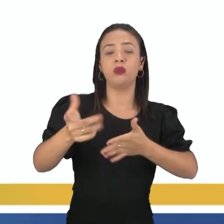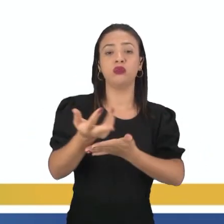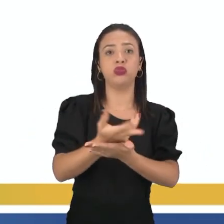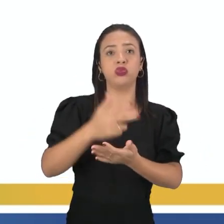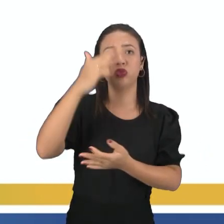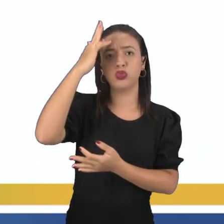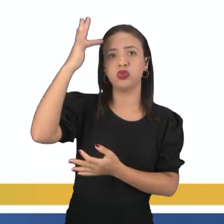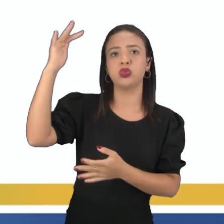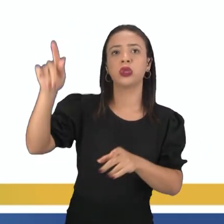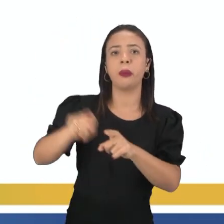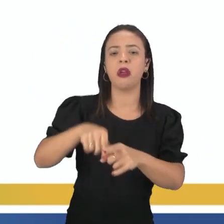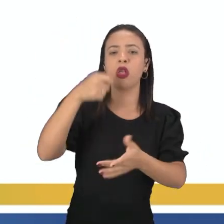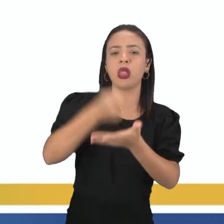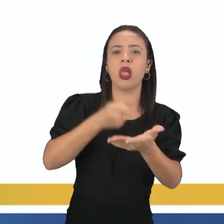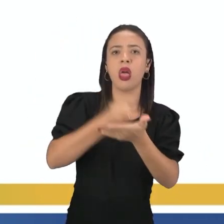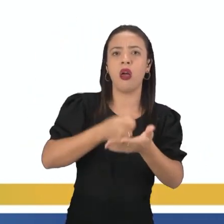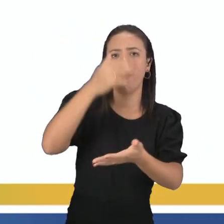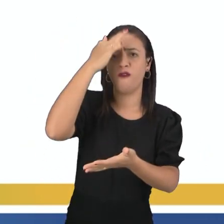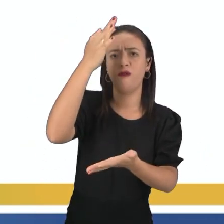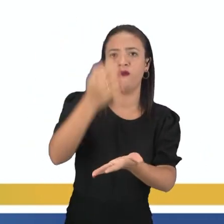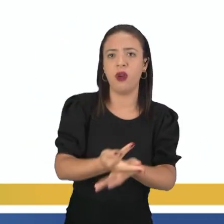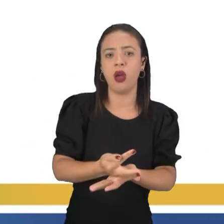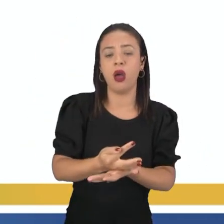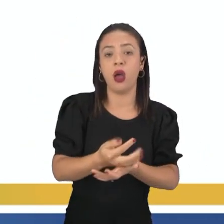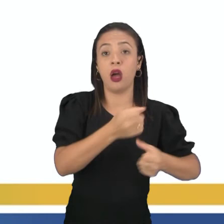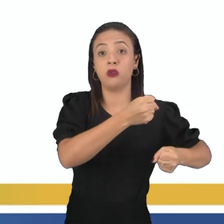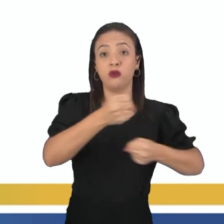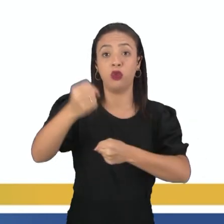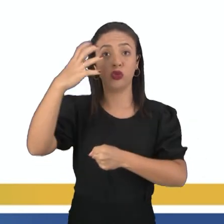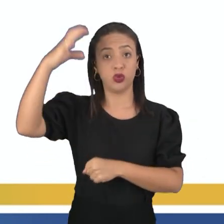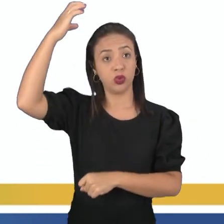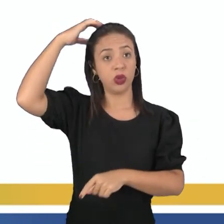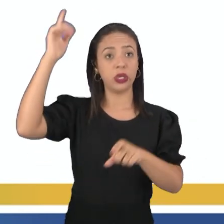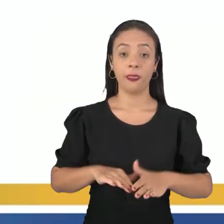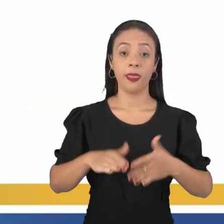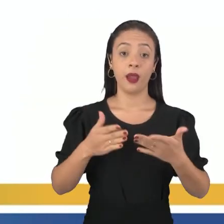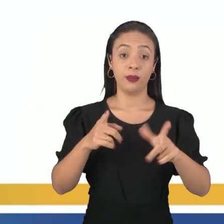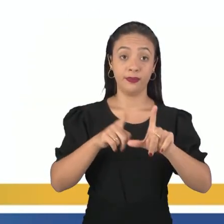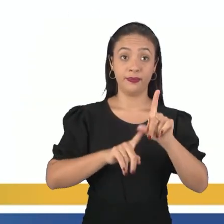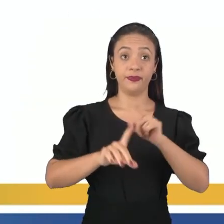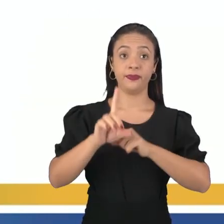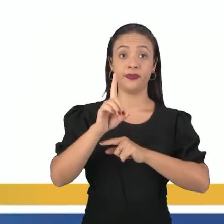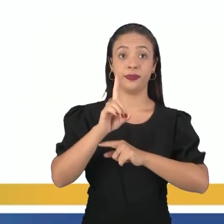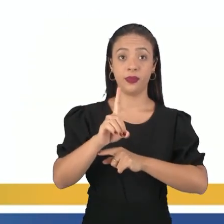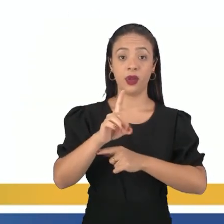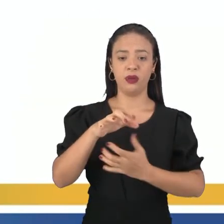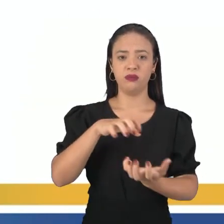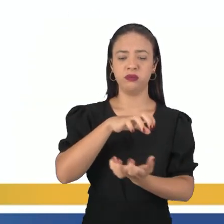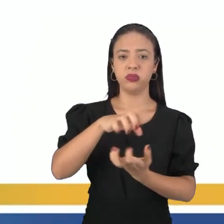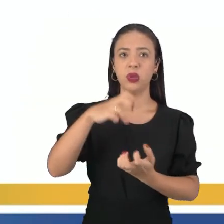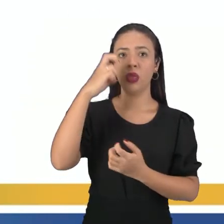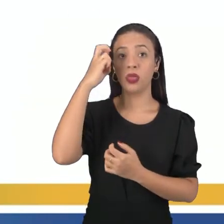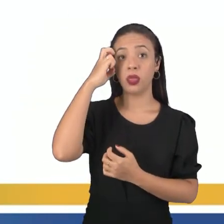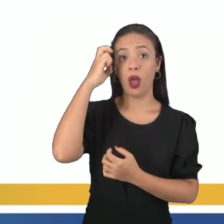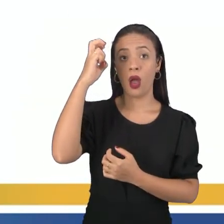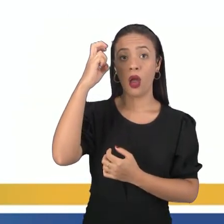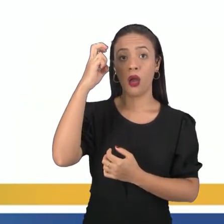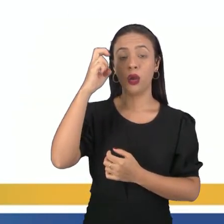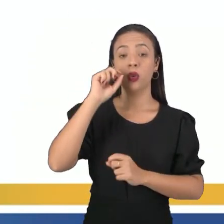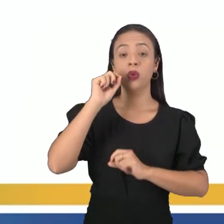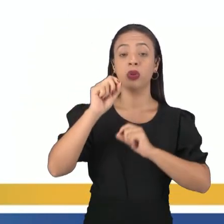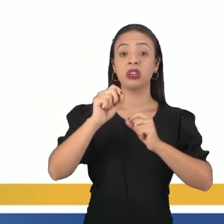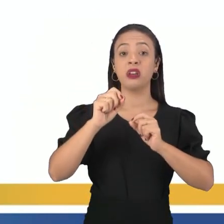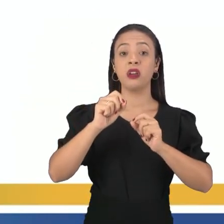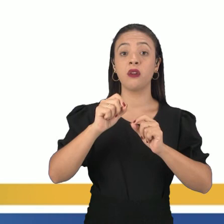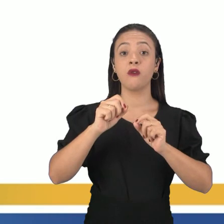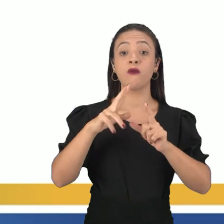artístico e filosófico que defendia a fé, as autoridades dos reis e da nobreza. Alternativa D. Revolução